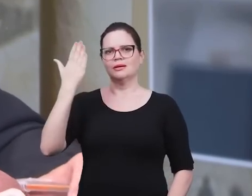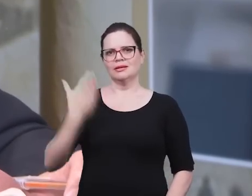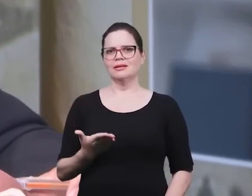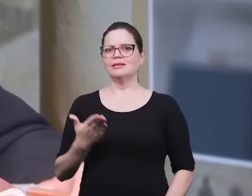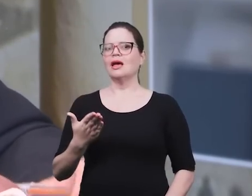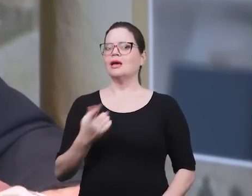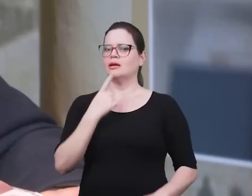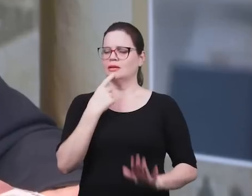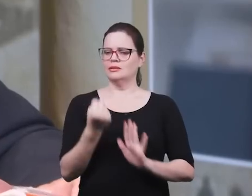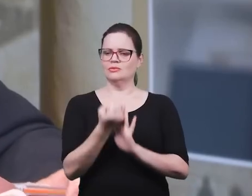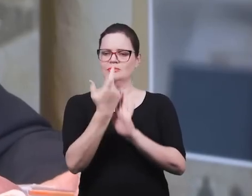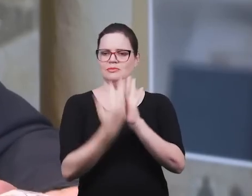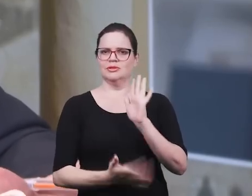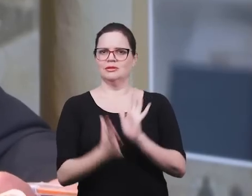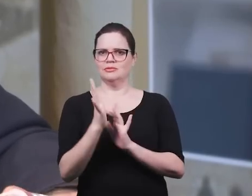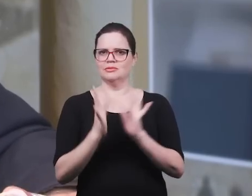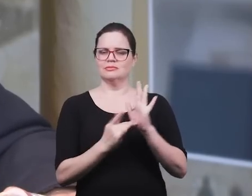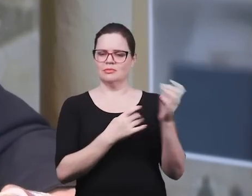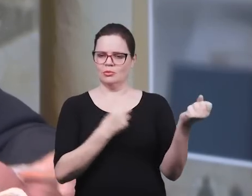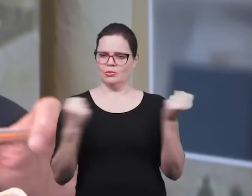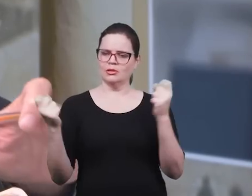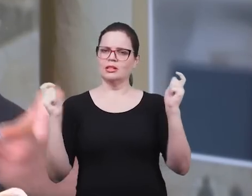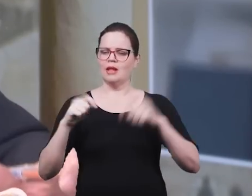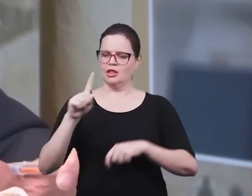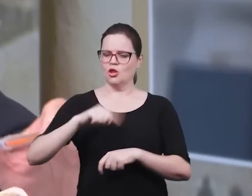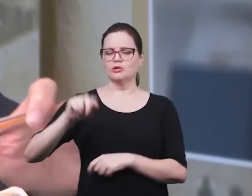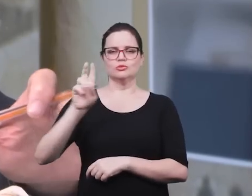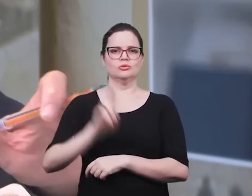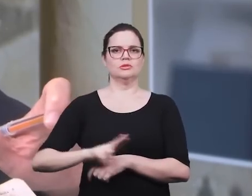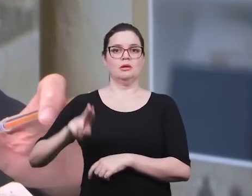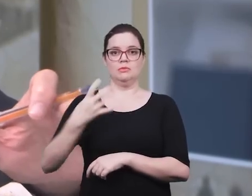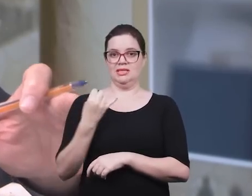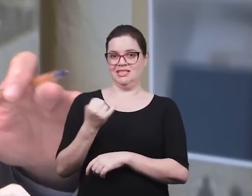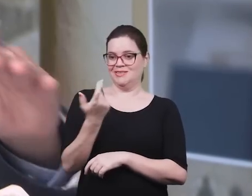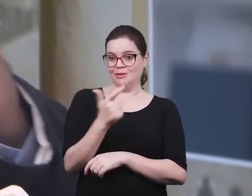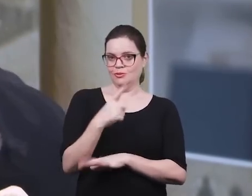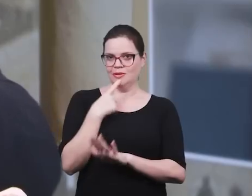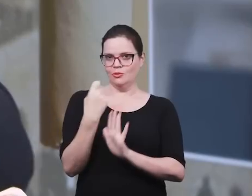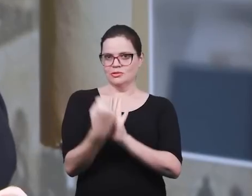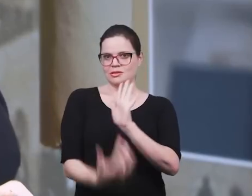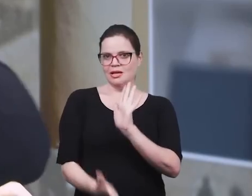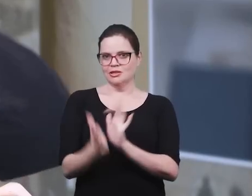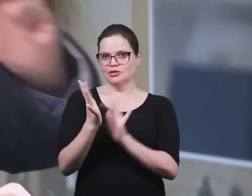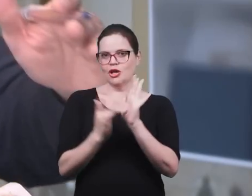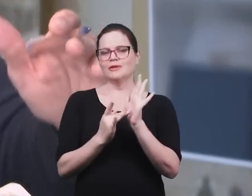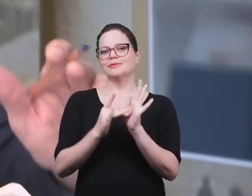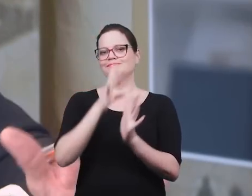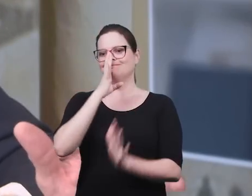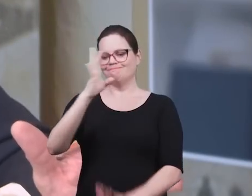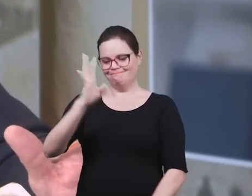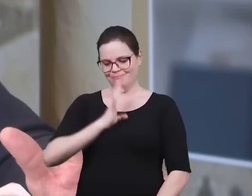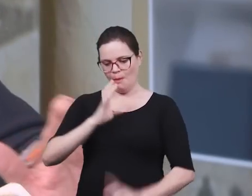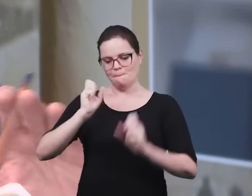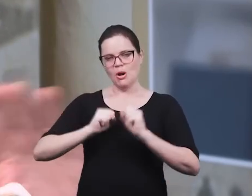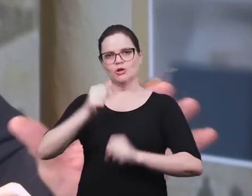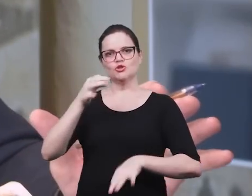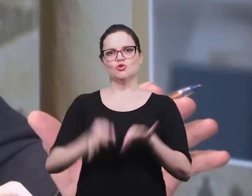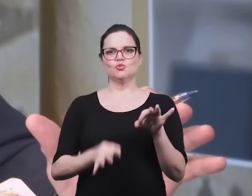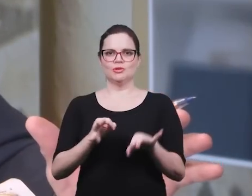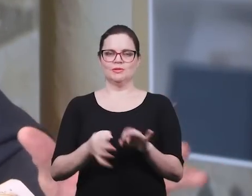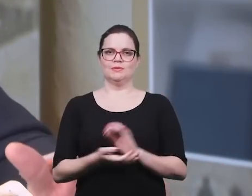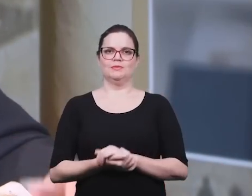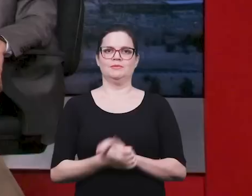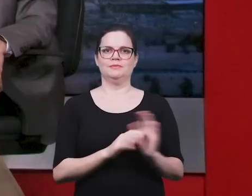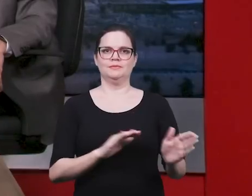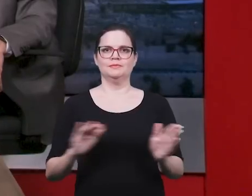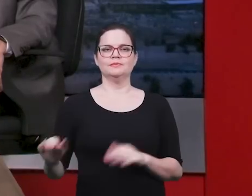que é o poder do sangue de Jesus. Sem isso, nós não, o juízo vem sobre nós. Não tem